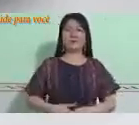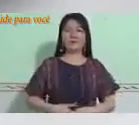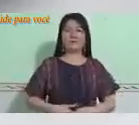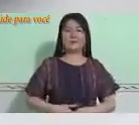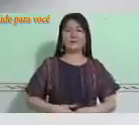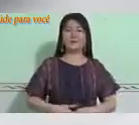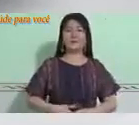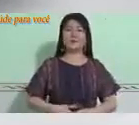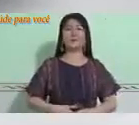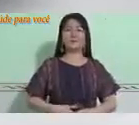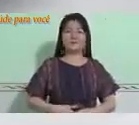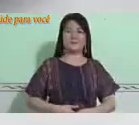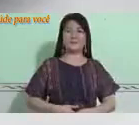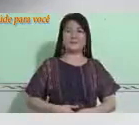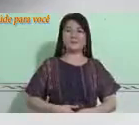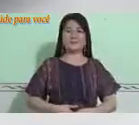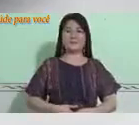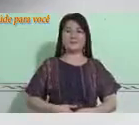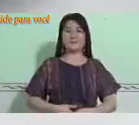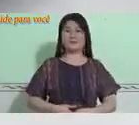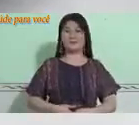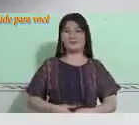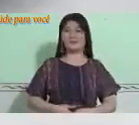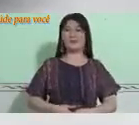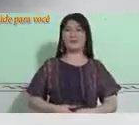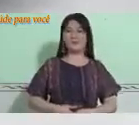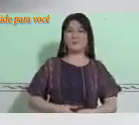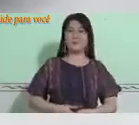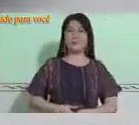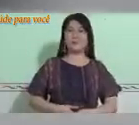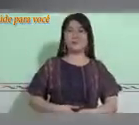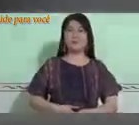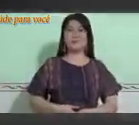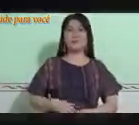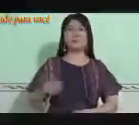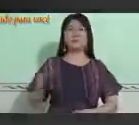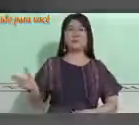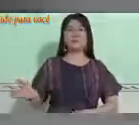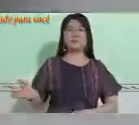Geralmente, vírgula, aqui o ANTIDAD, aqui o E acento agudo,